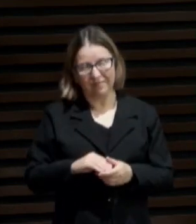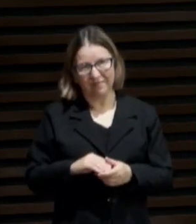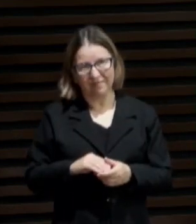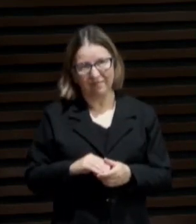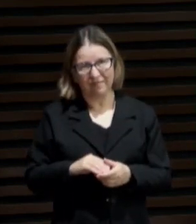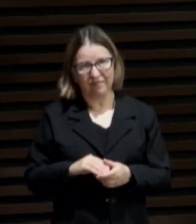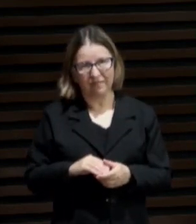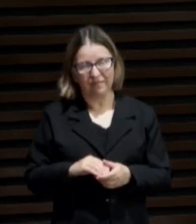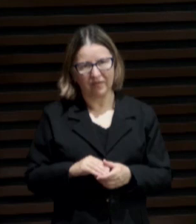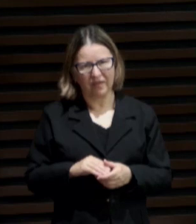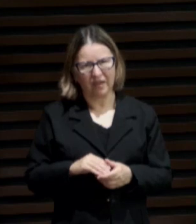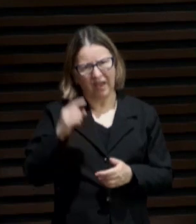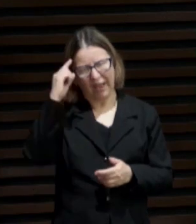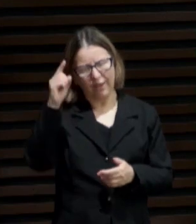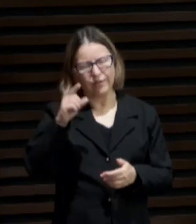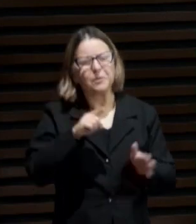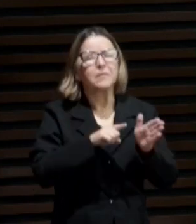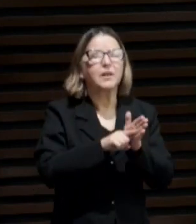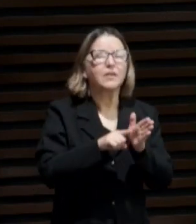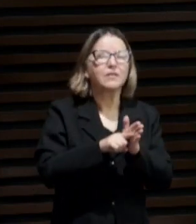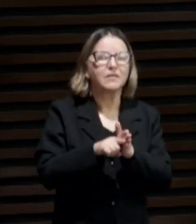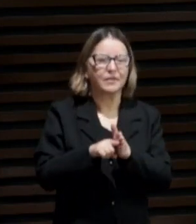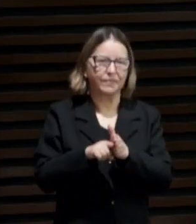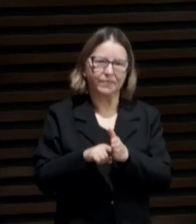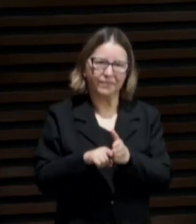Uma vez perguntaram, né?